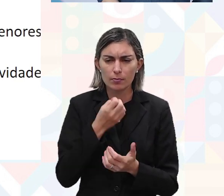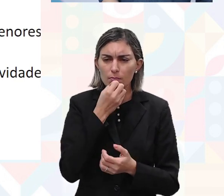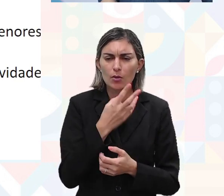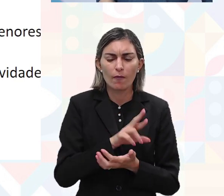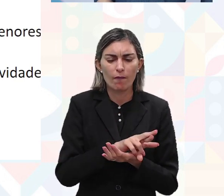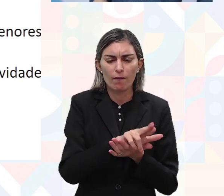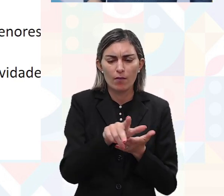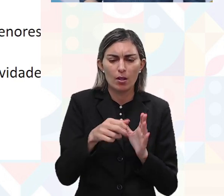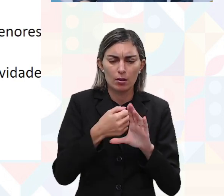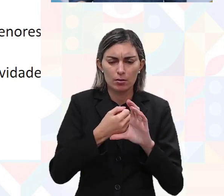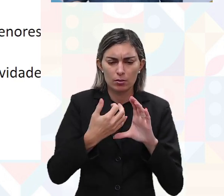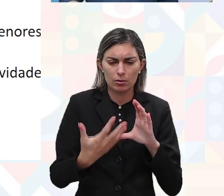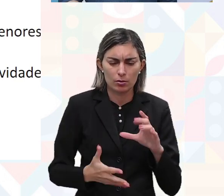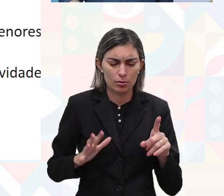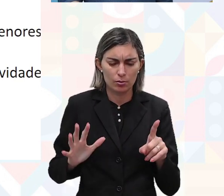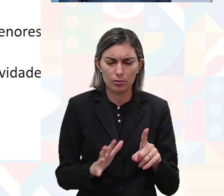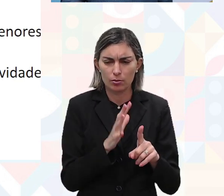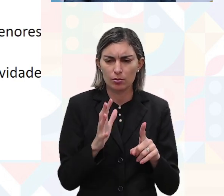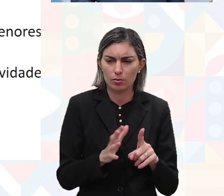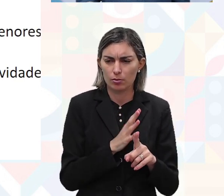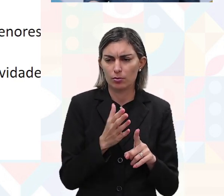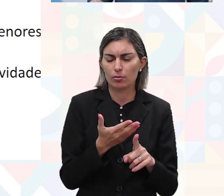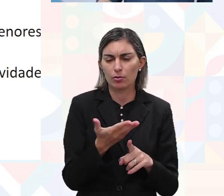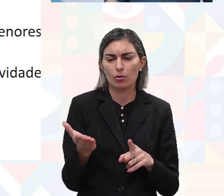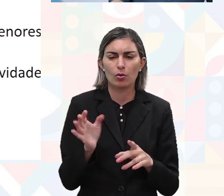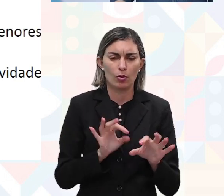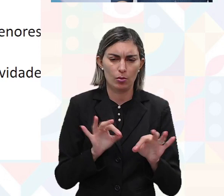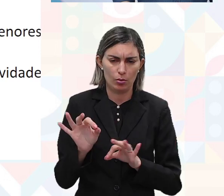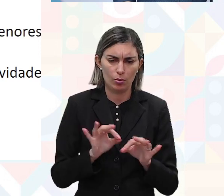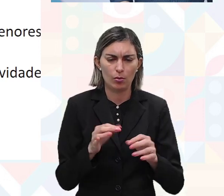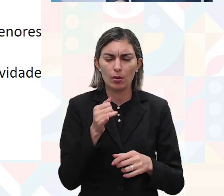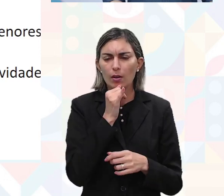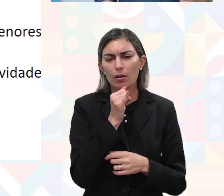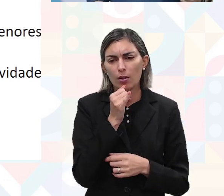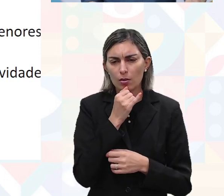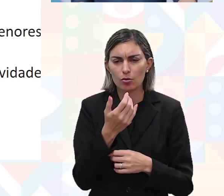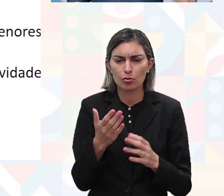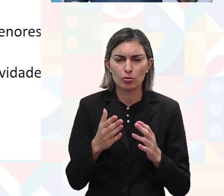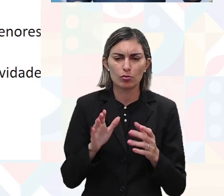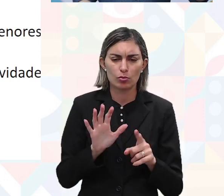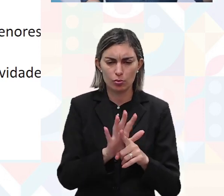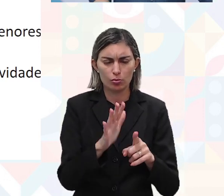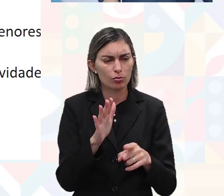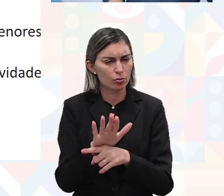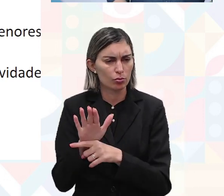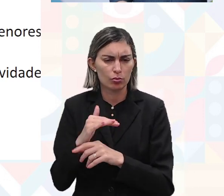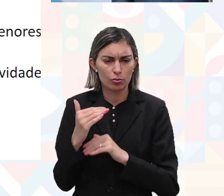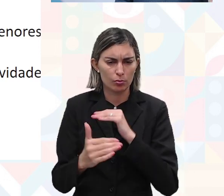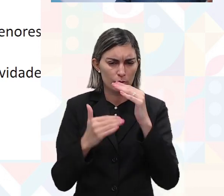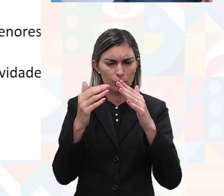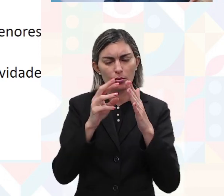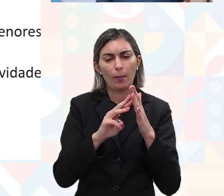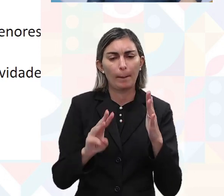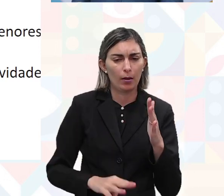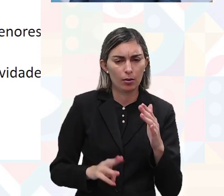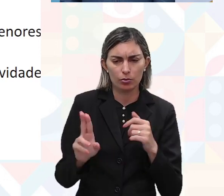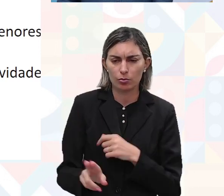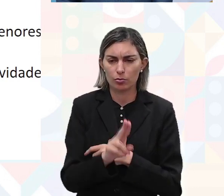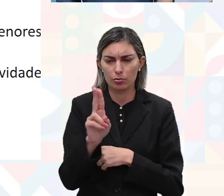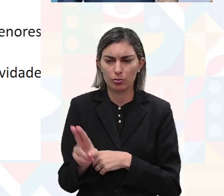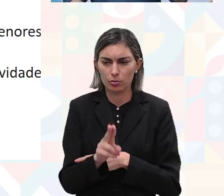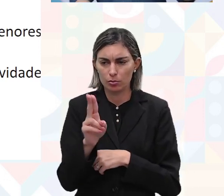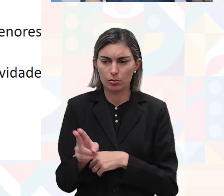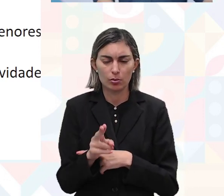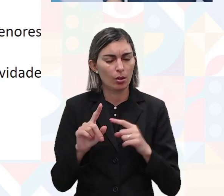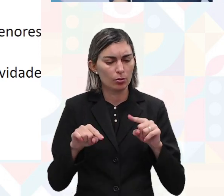vários aspectos podem influenciar a produtividade das organizações, como, por exemplo, os colaboradores, os processos, métodos utilizados,